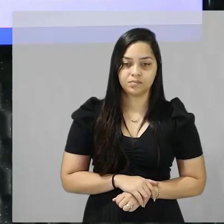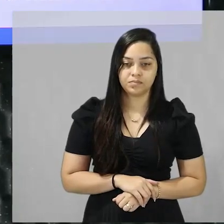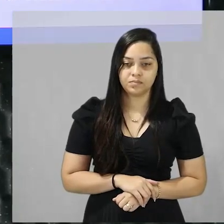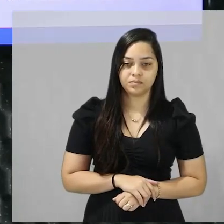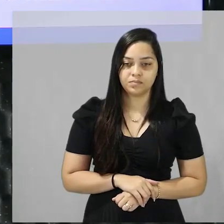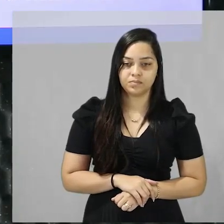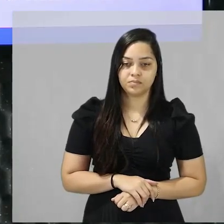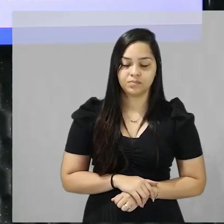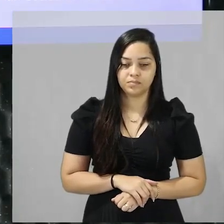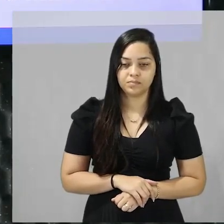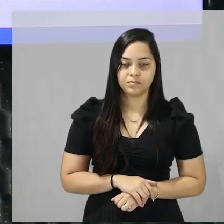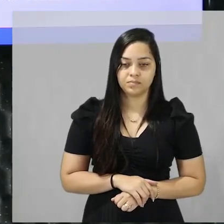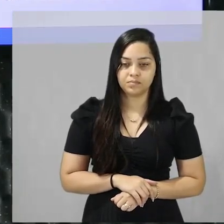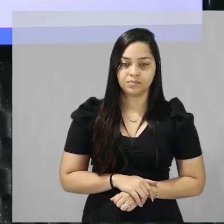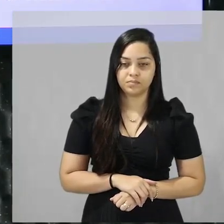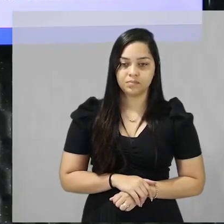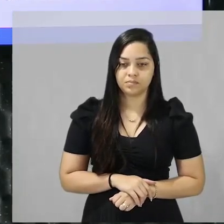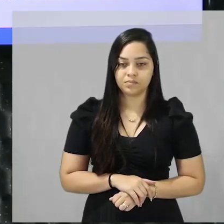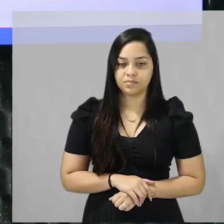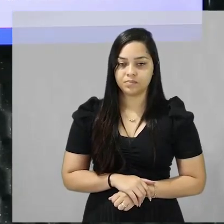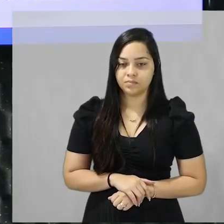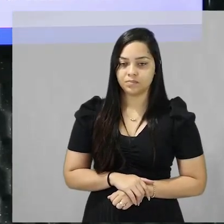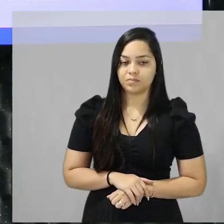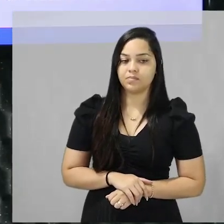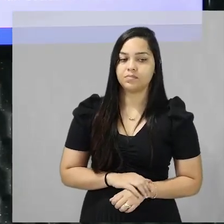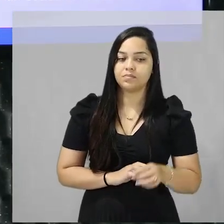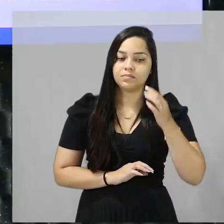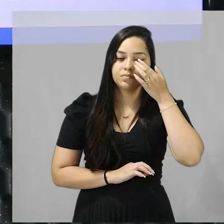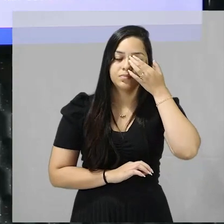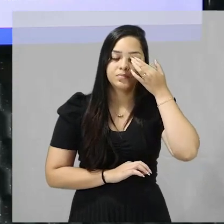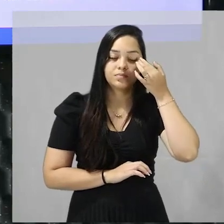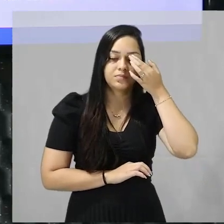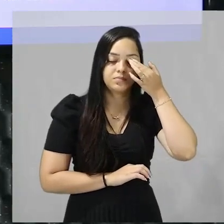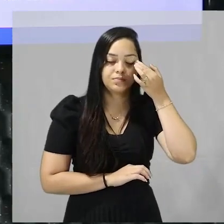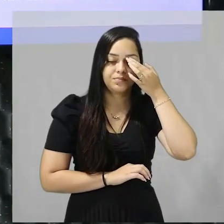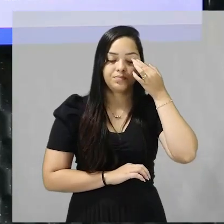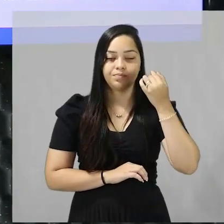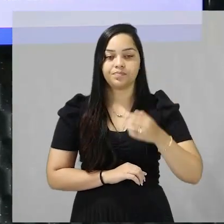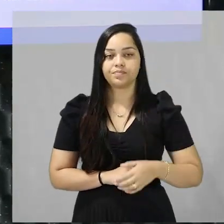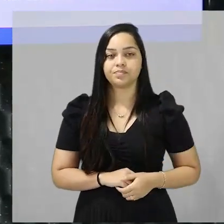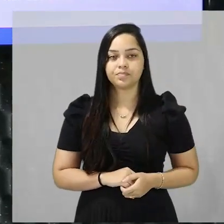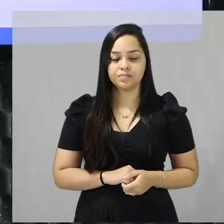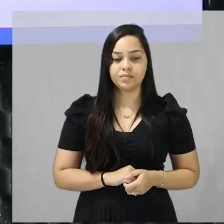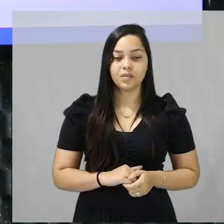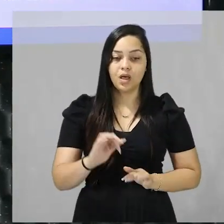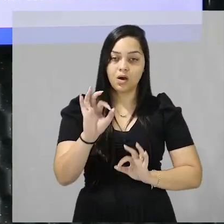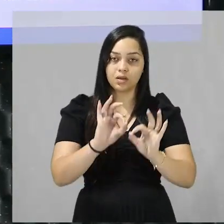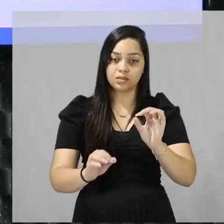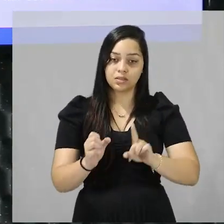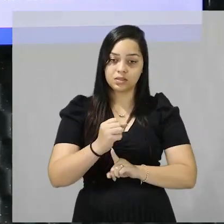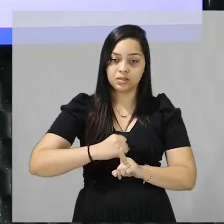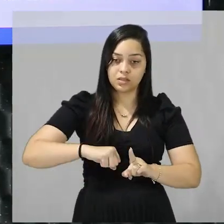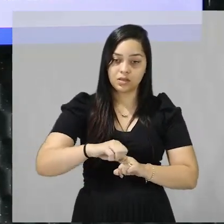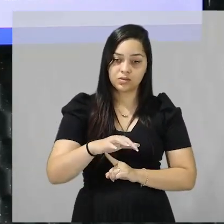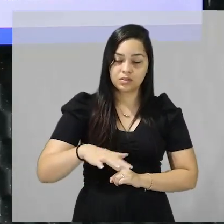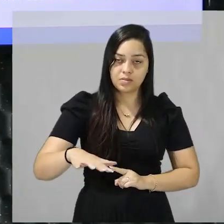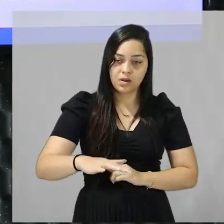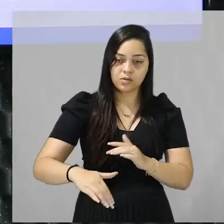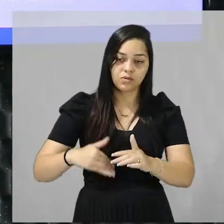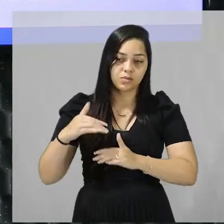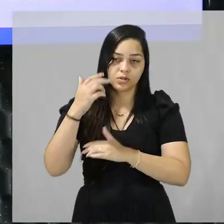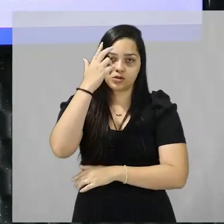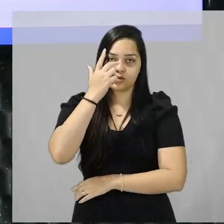suas cláusulas, o quê? Pétreas. Perfeito? A organização da sociedade no